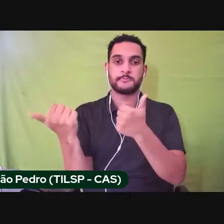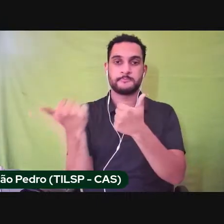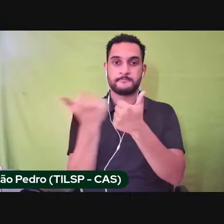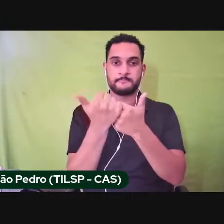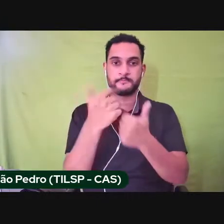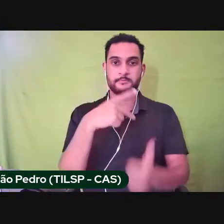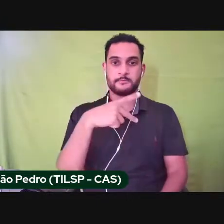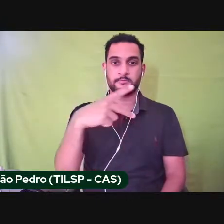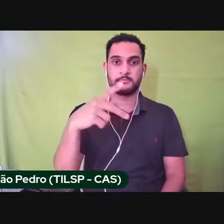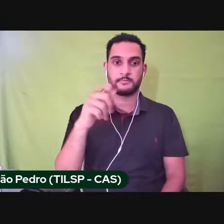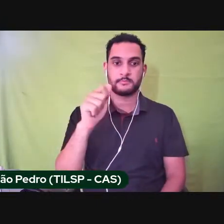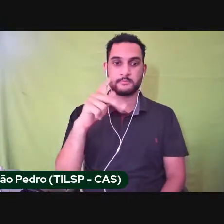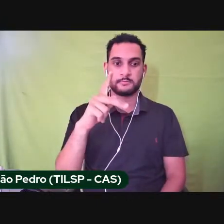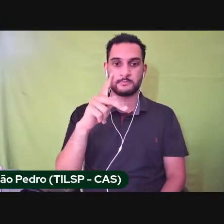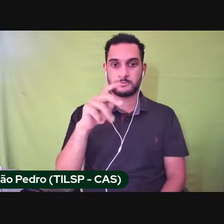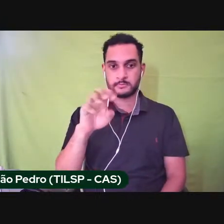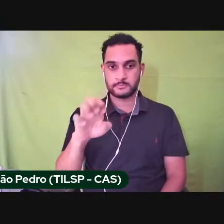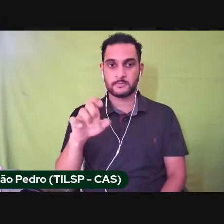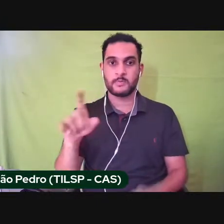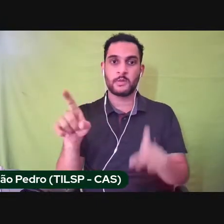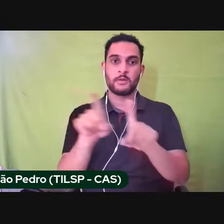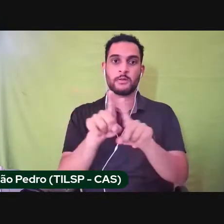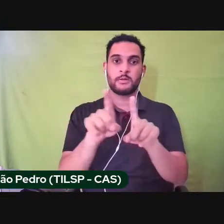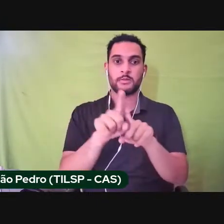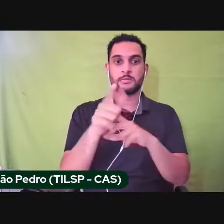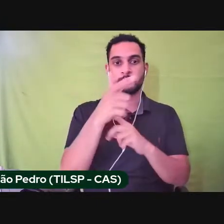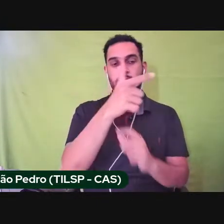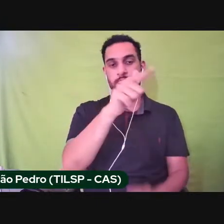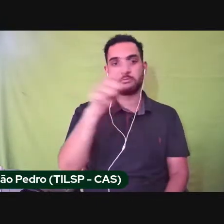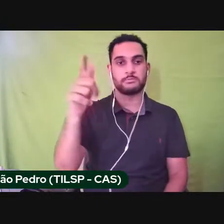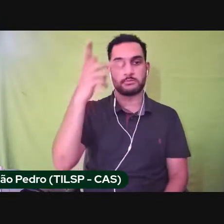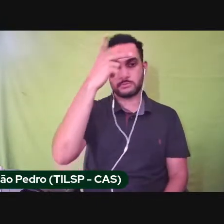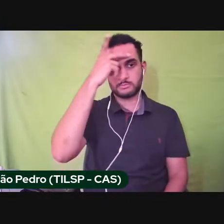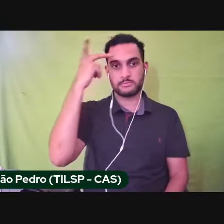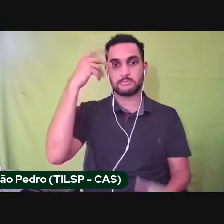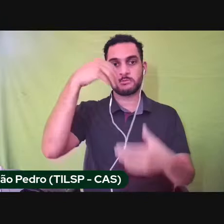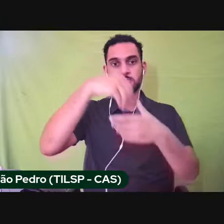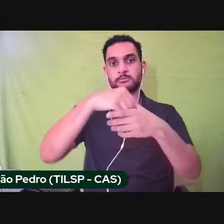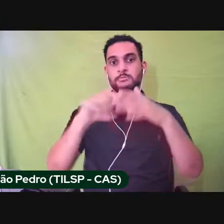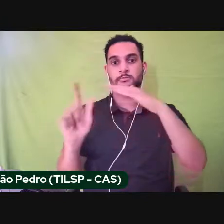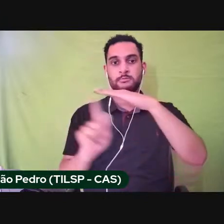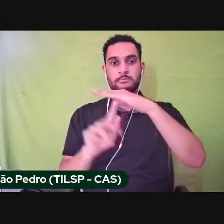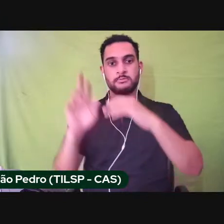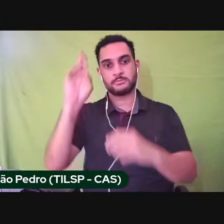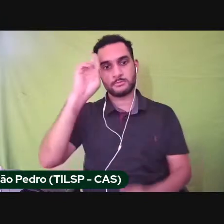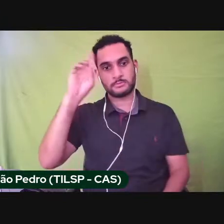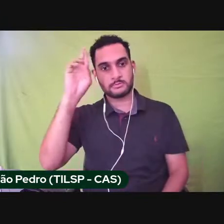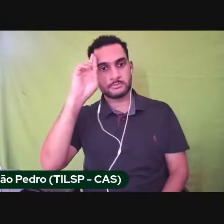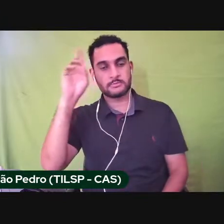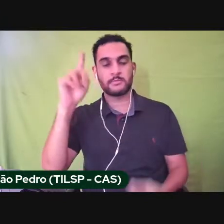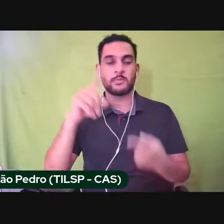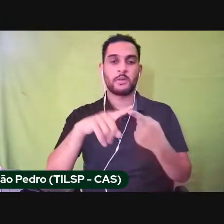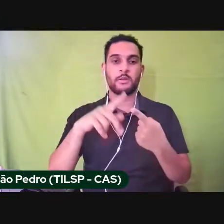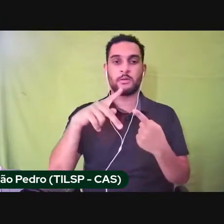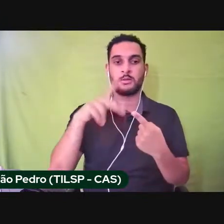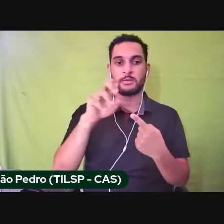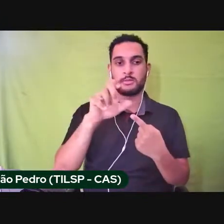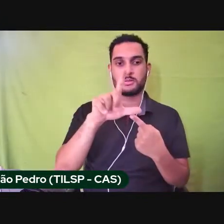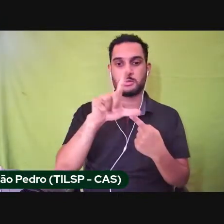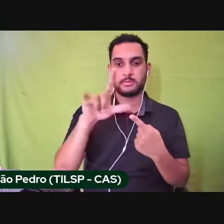os demais membros da diretoria, os nossos autodefensores, Kelly Vanessa e Leandro Oliveira